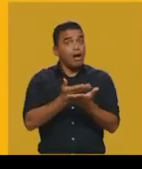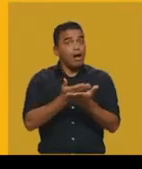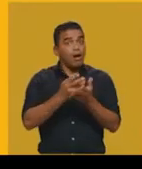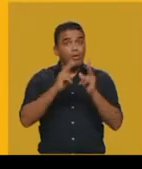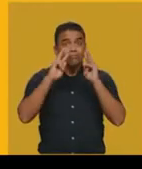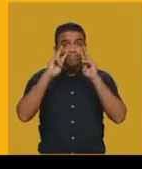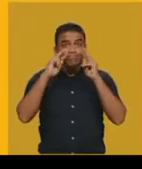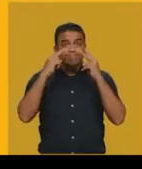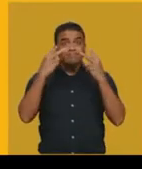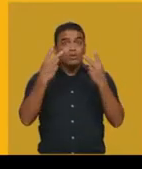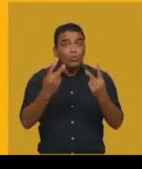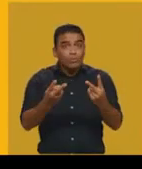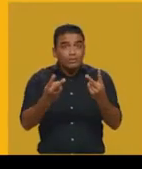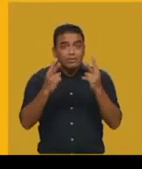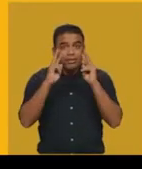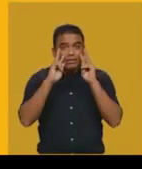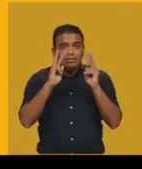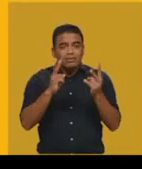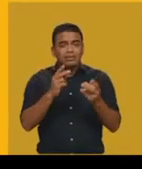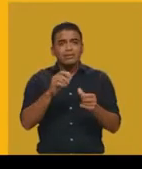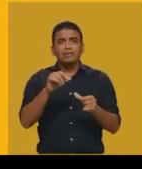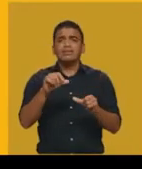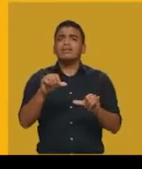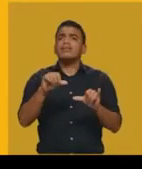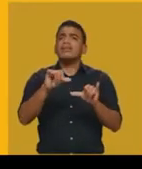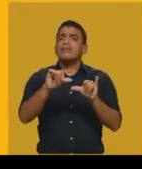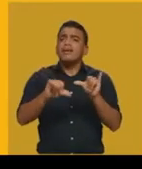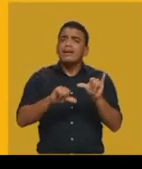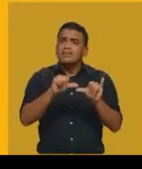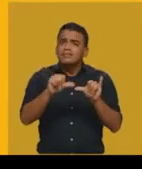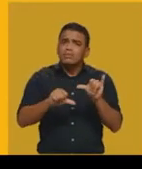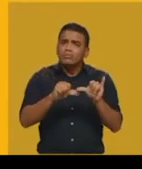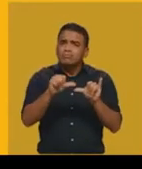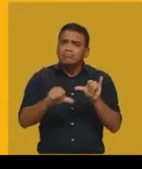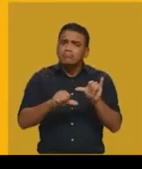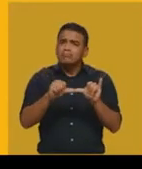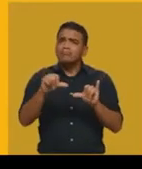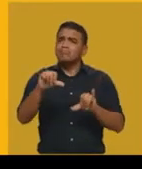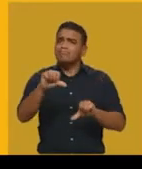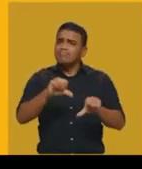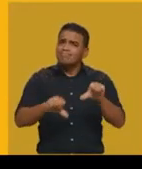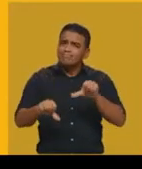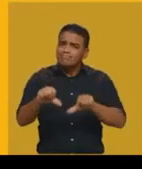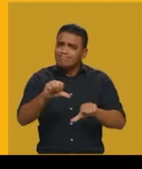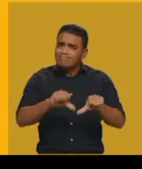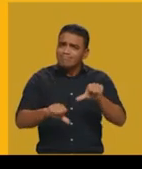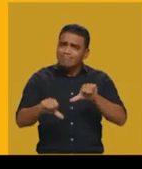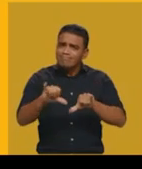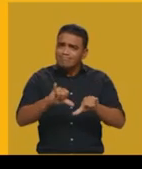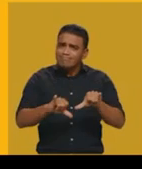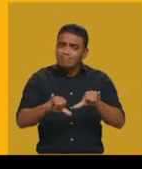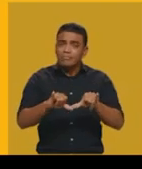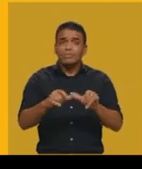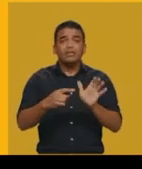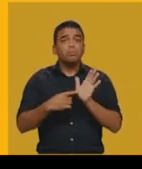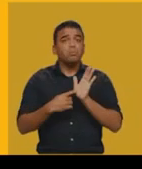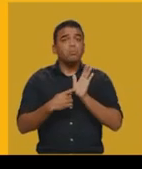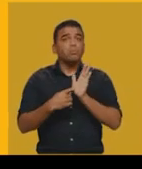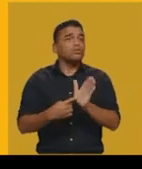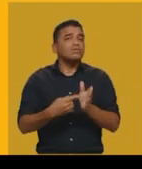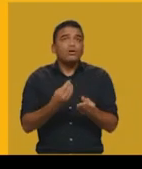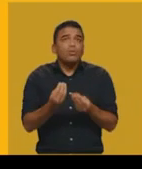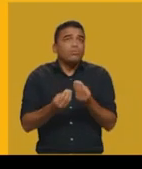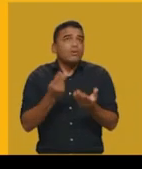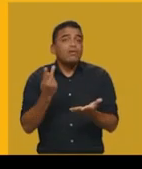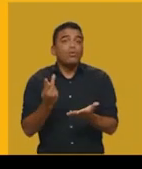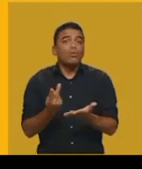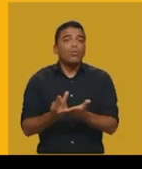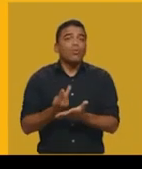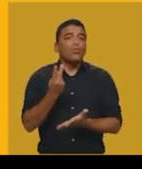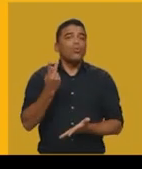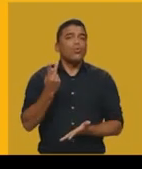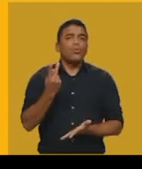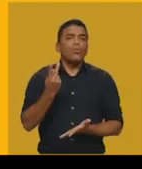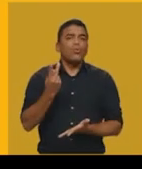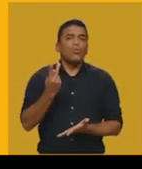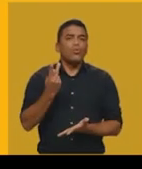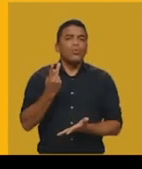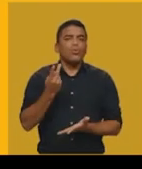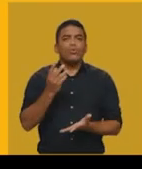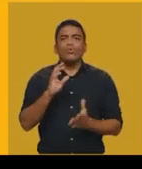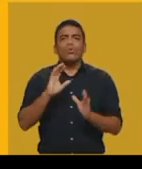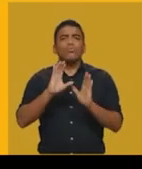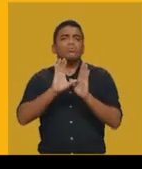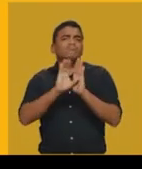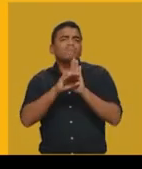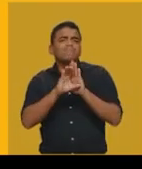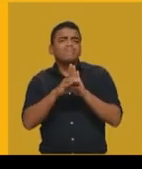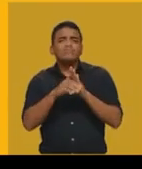reconhecer evidências de uma reação química e conseguirmos representar essas reações químicas, como se convencionou